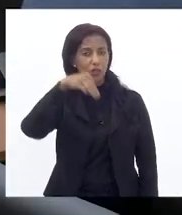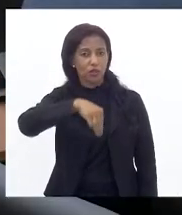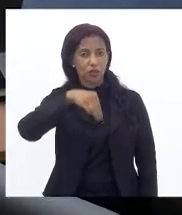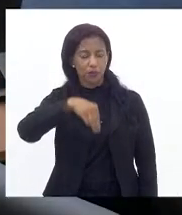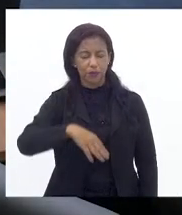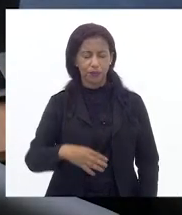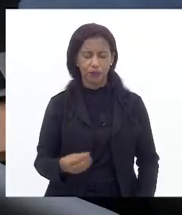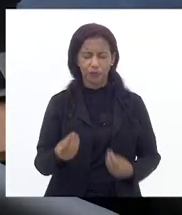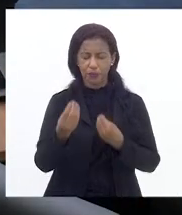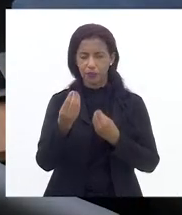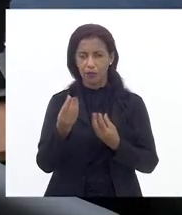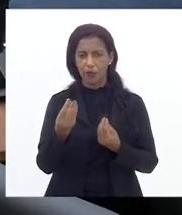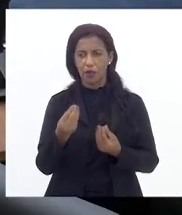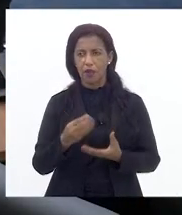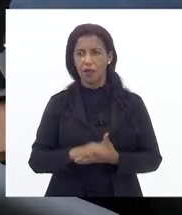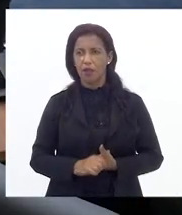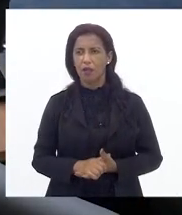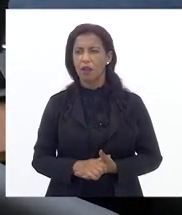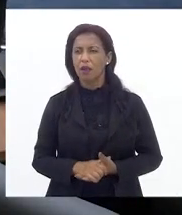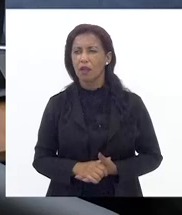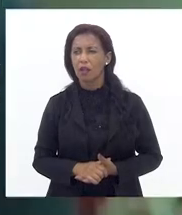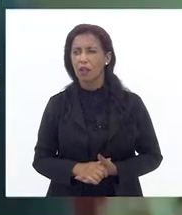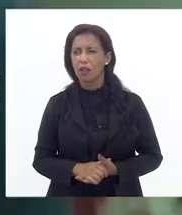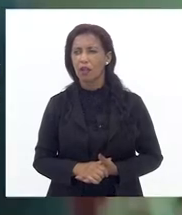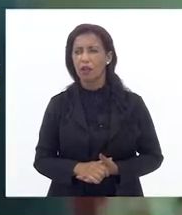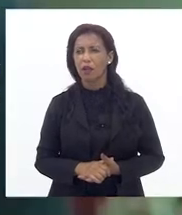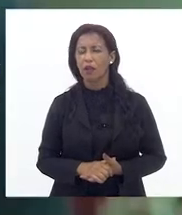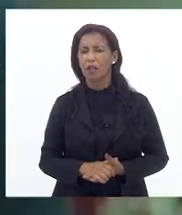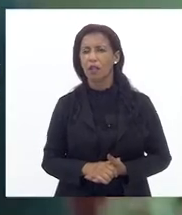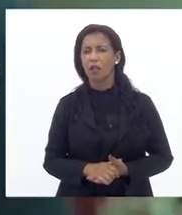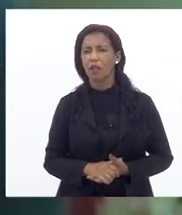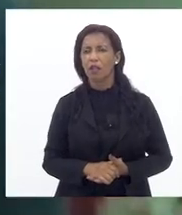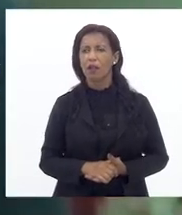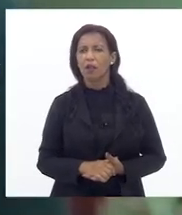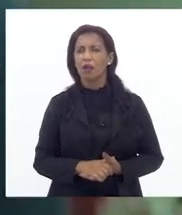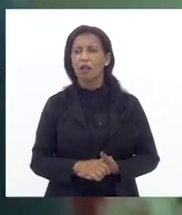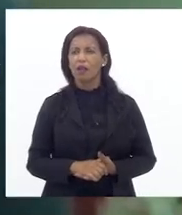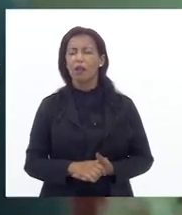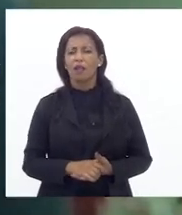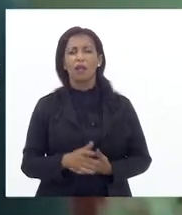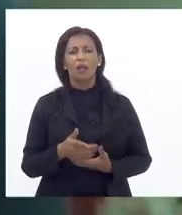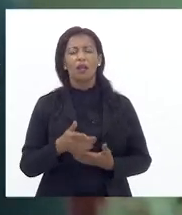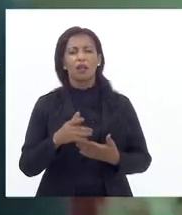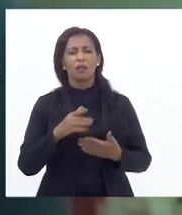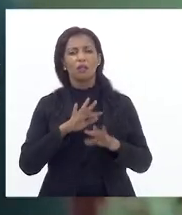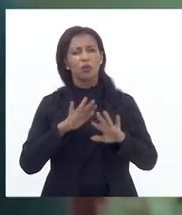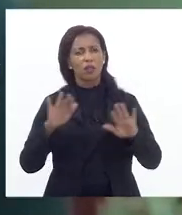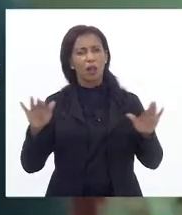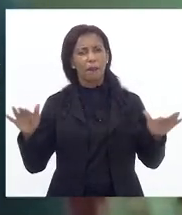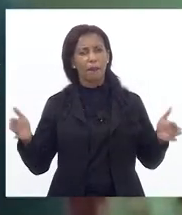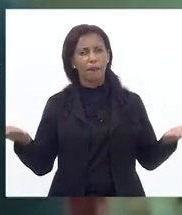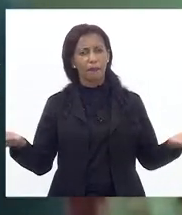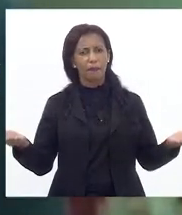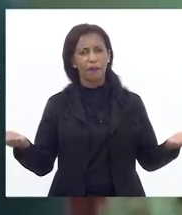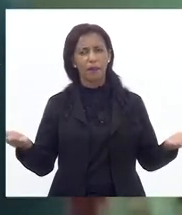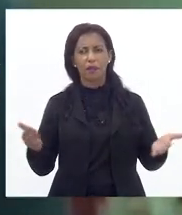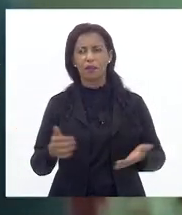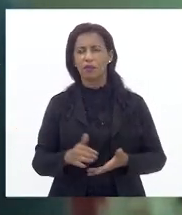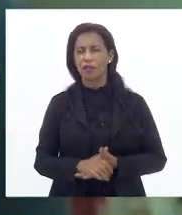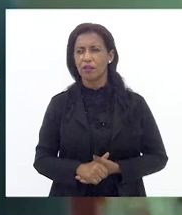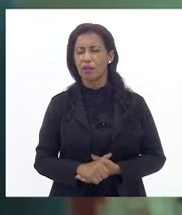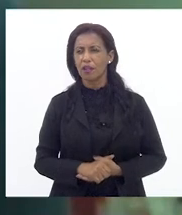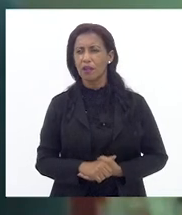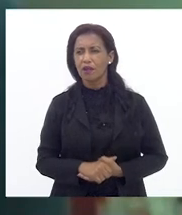muito muito perdi aqui é bonito também Senhores da mesa a senhora fazer um rei